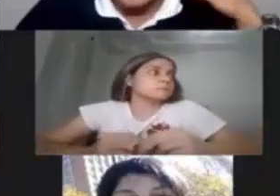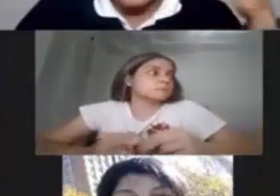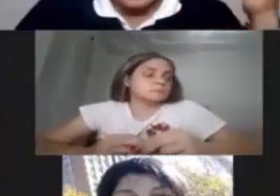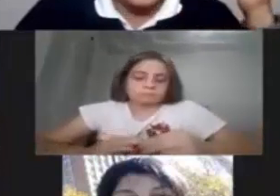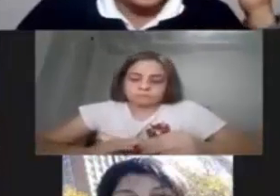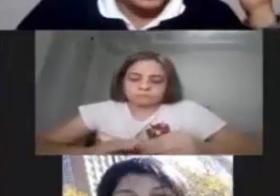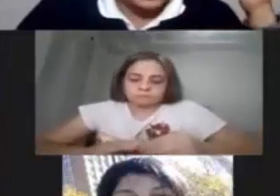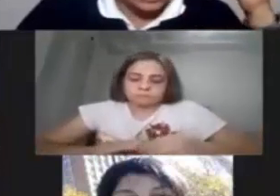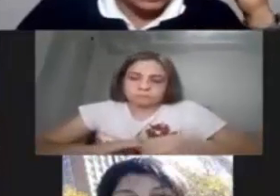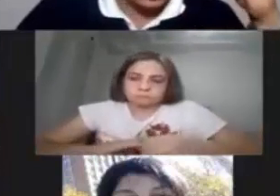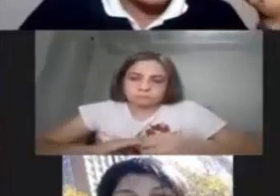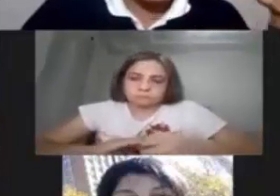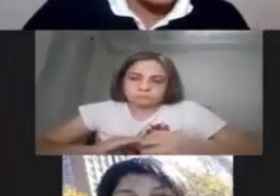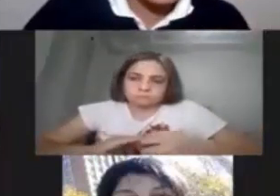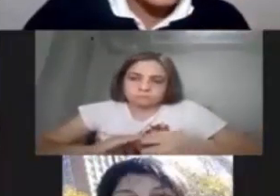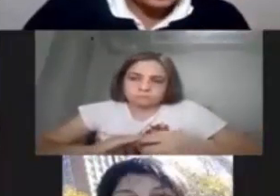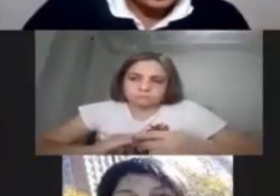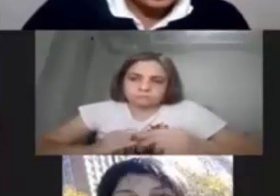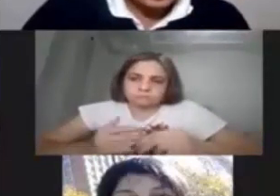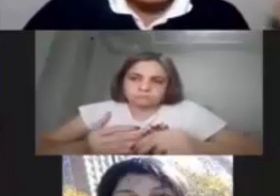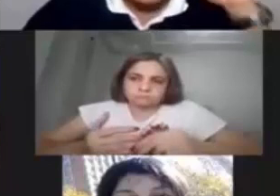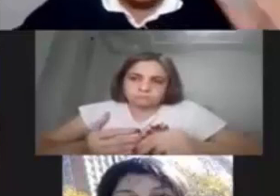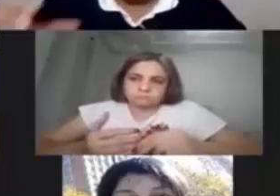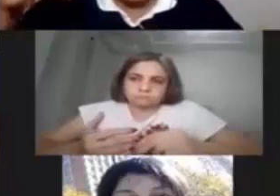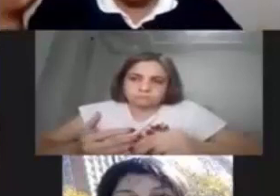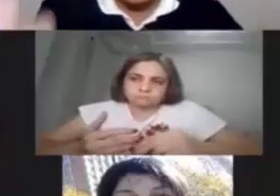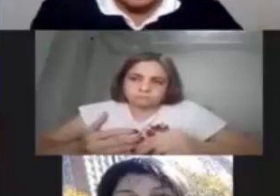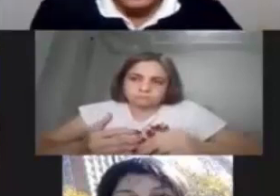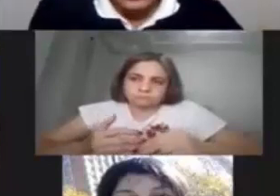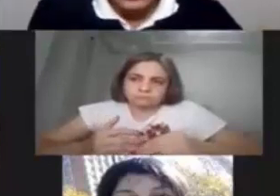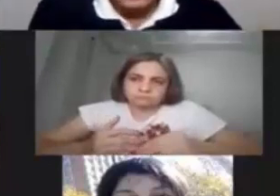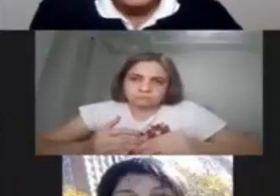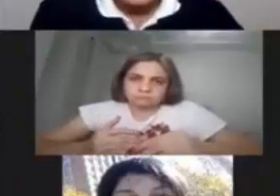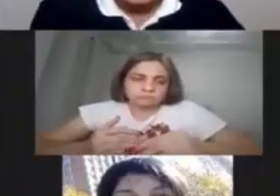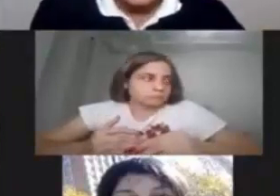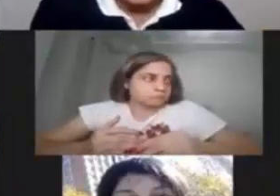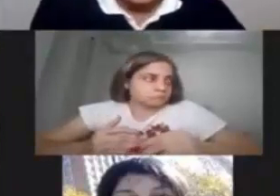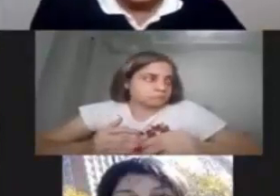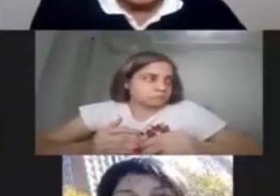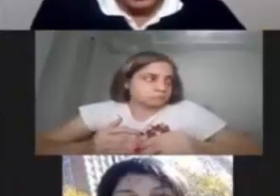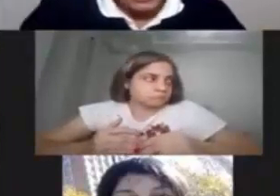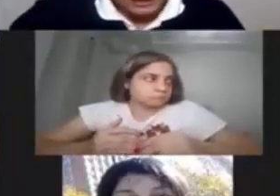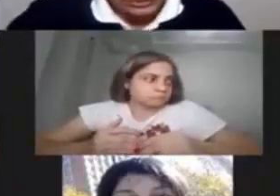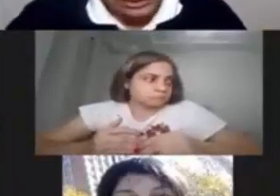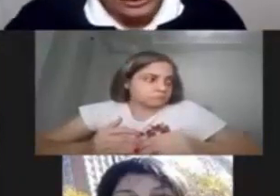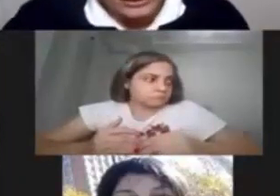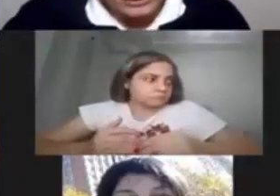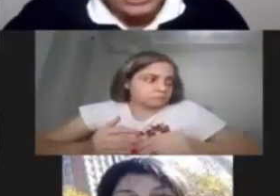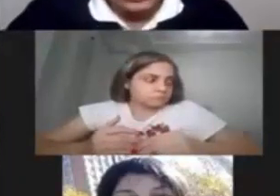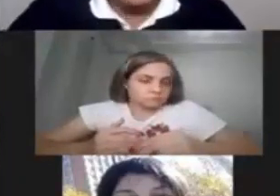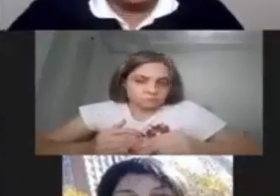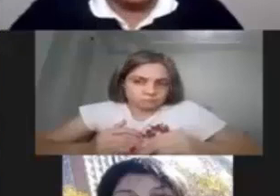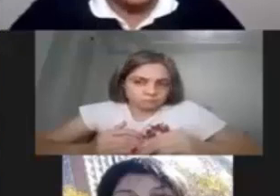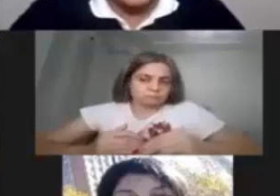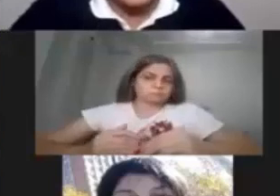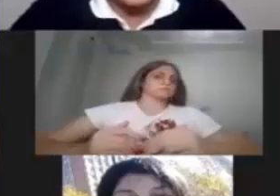corpo purificado tá vendo? então ele morre ele vai para o Hades né? porque na nossa tradução lá em